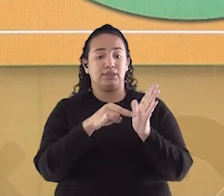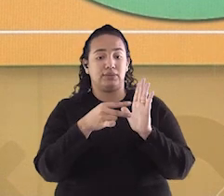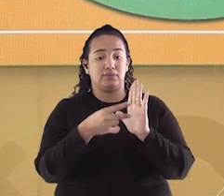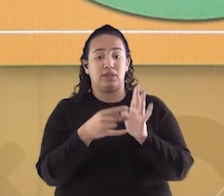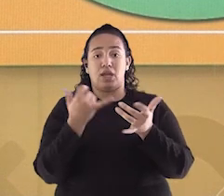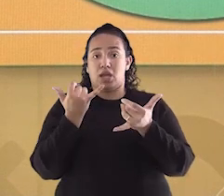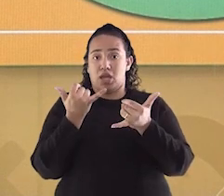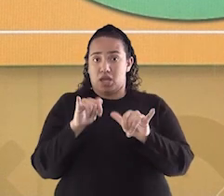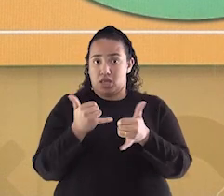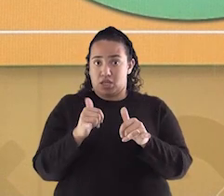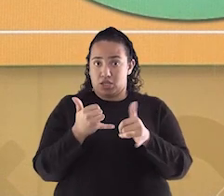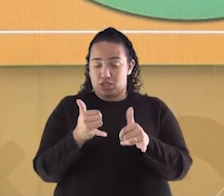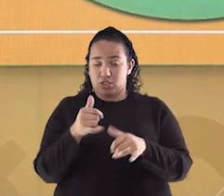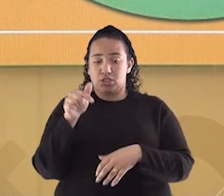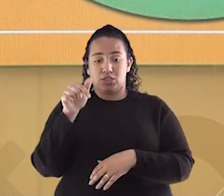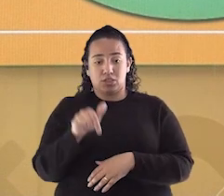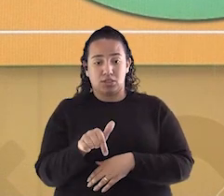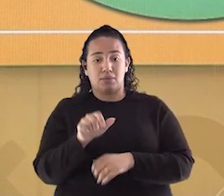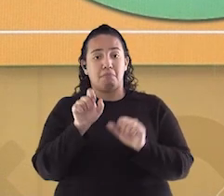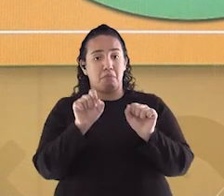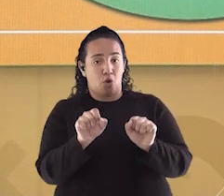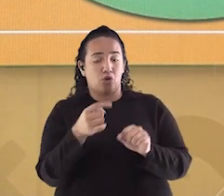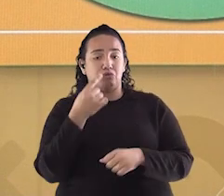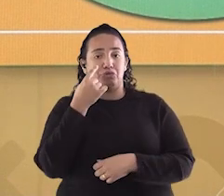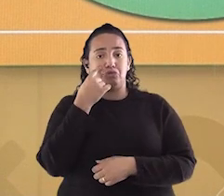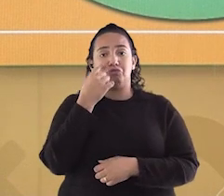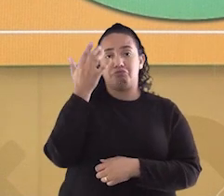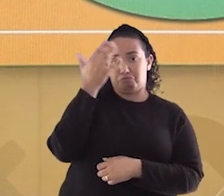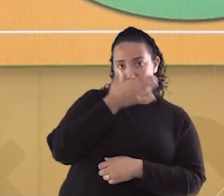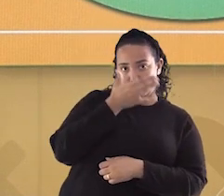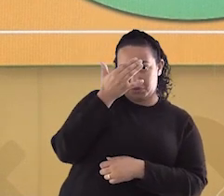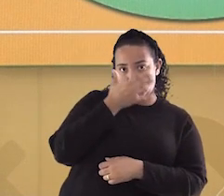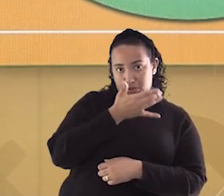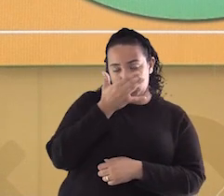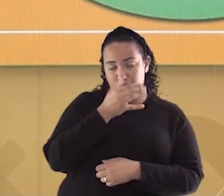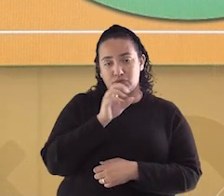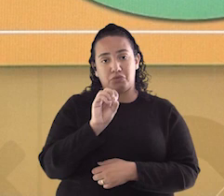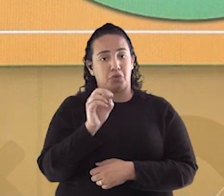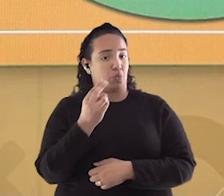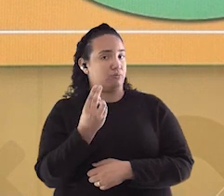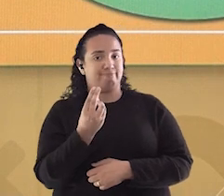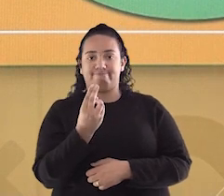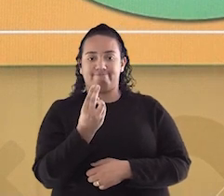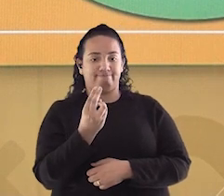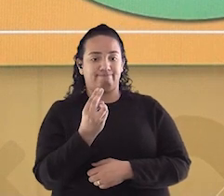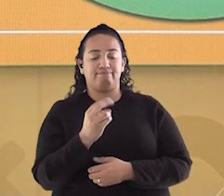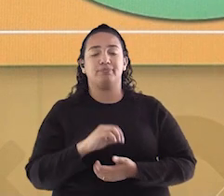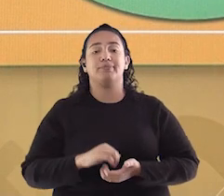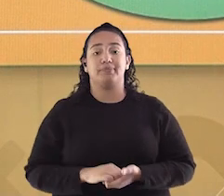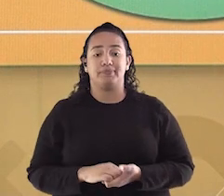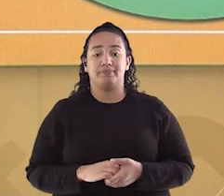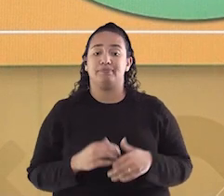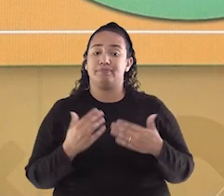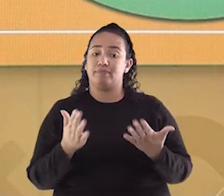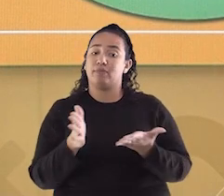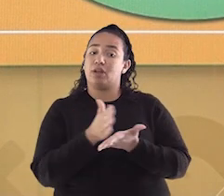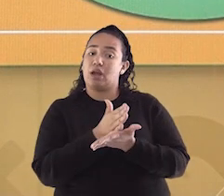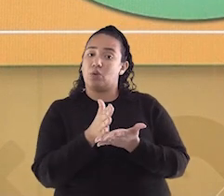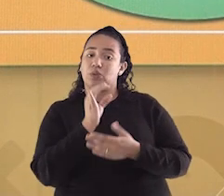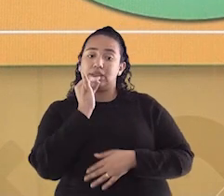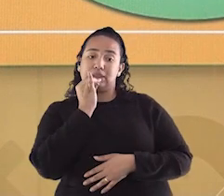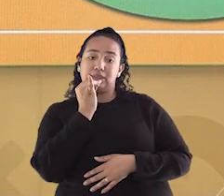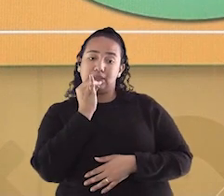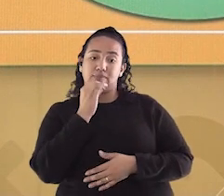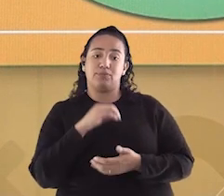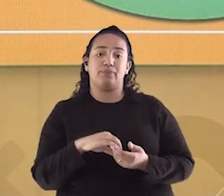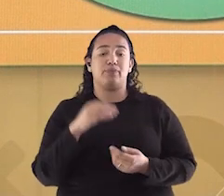de um ponto até outro, que pode ser visível ou não a olho nu, ou seja, é uma onda. Alguns exemplos de radiação